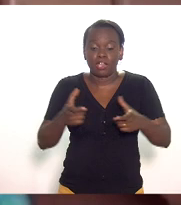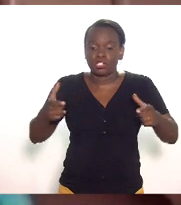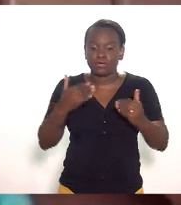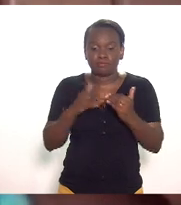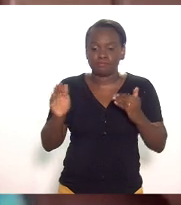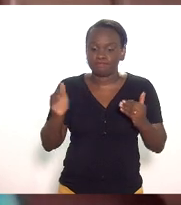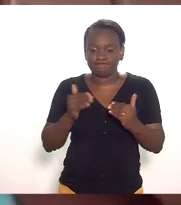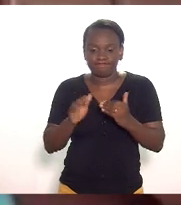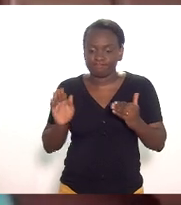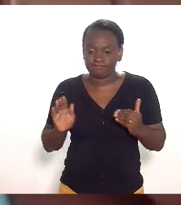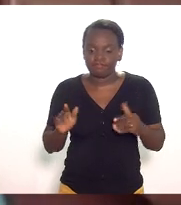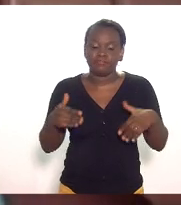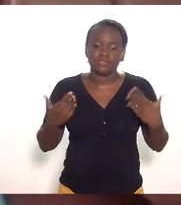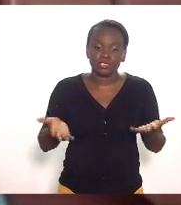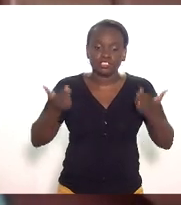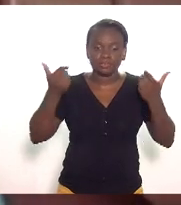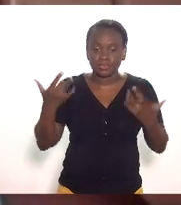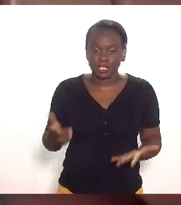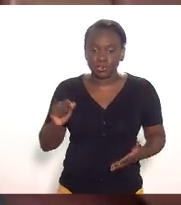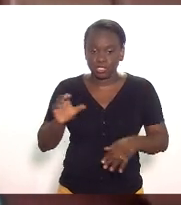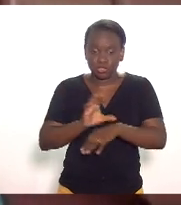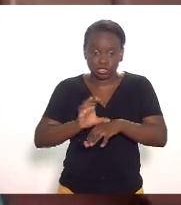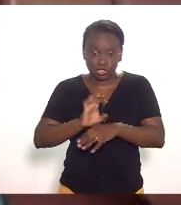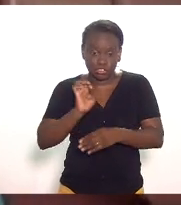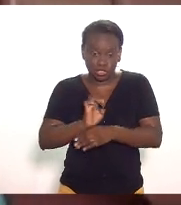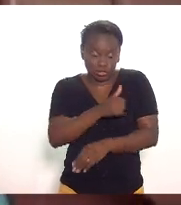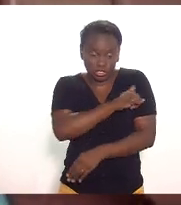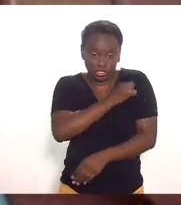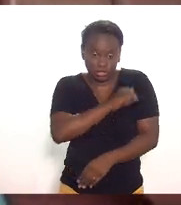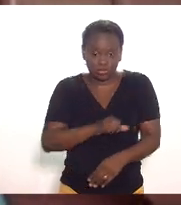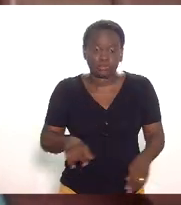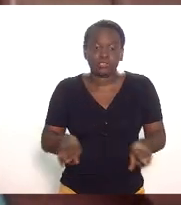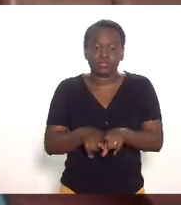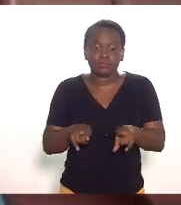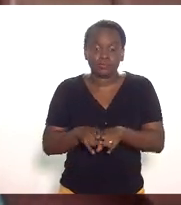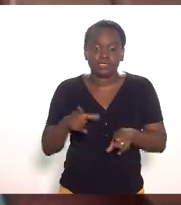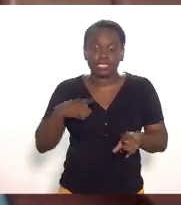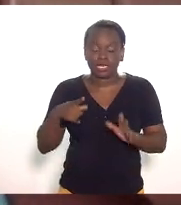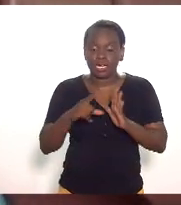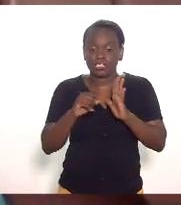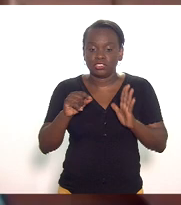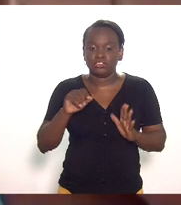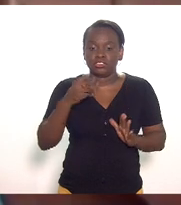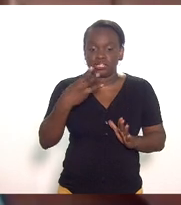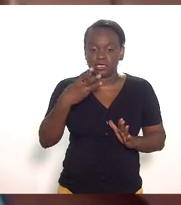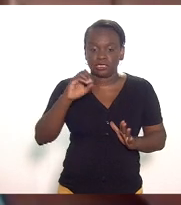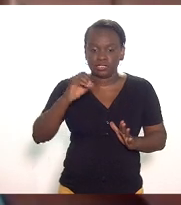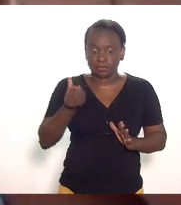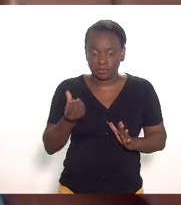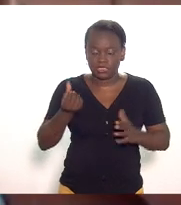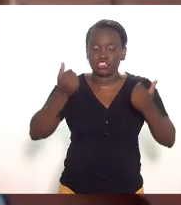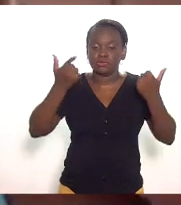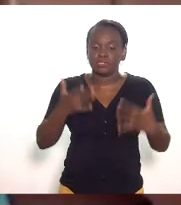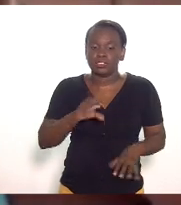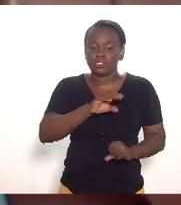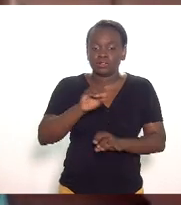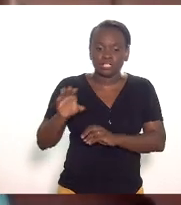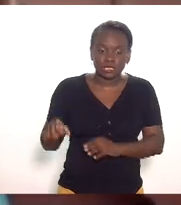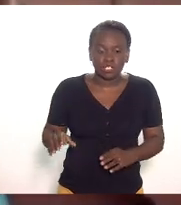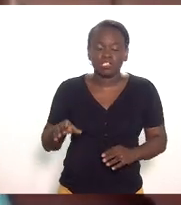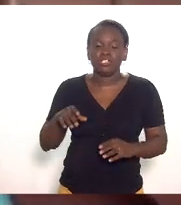maiorias. Importante destacar que a Constituição Estadual do Rio de Janeiro expõe no artigo 306 que a educação visa ao